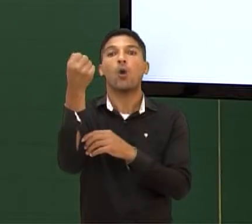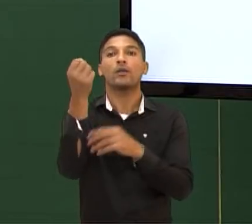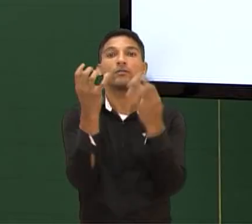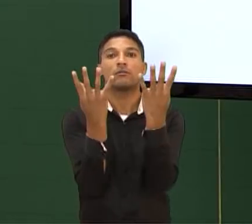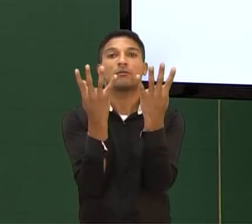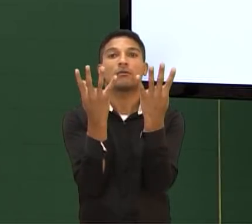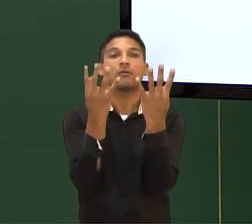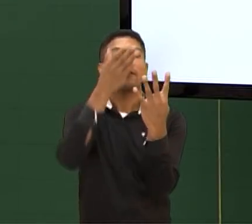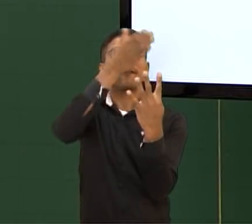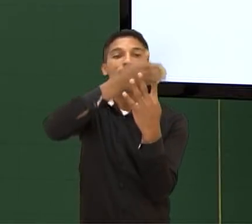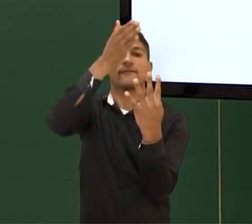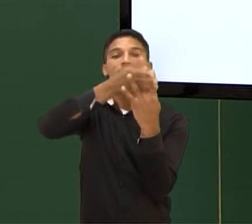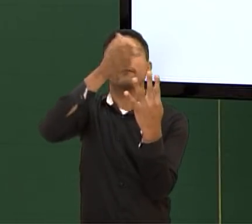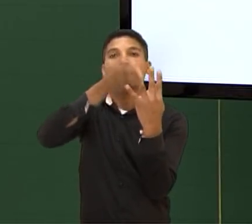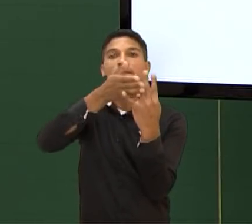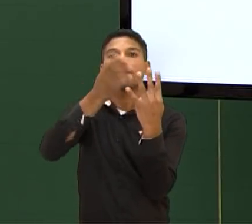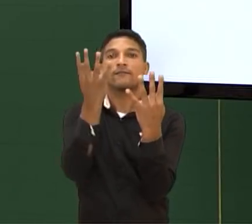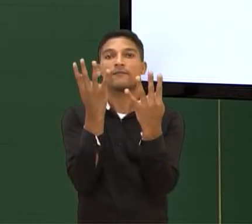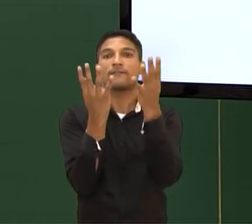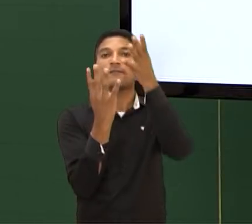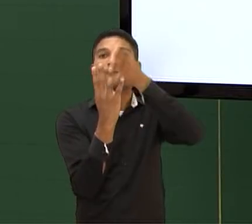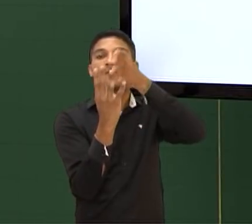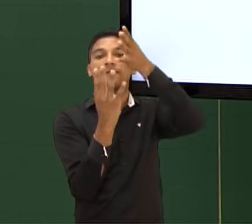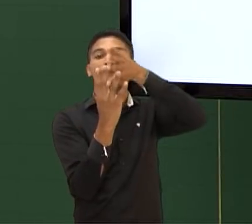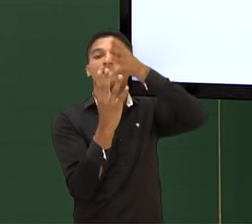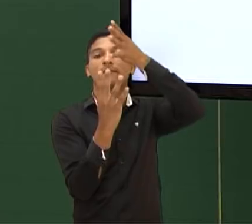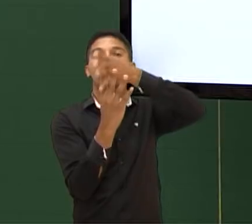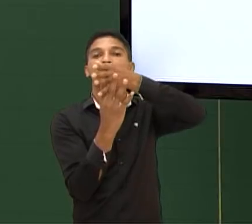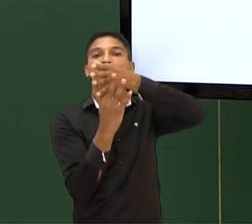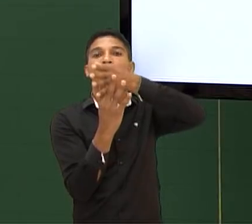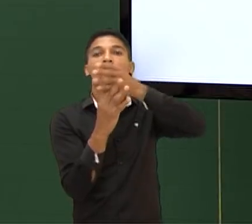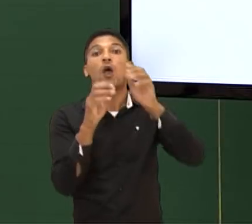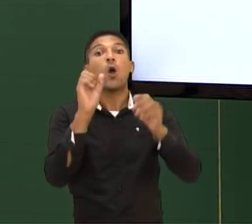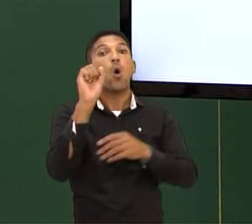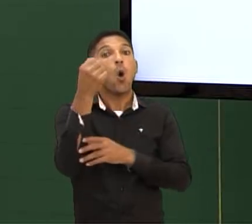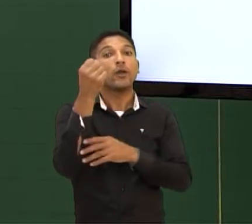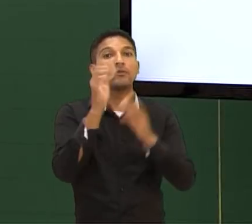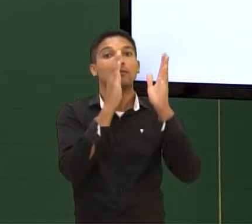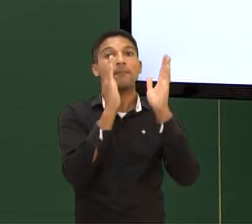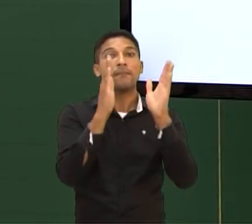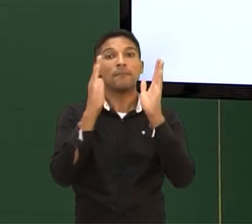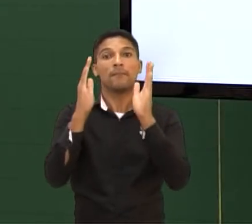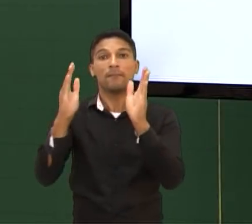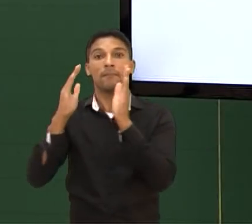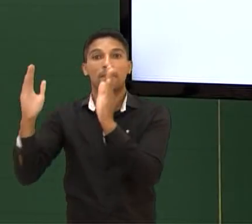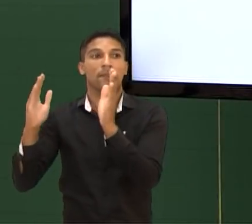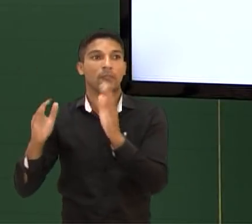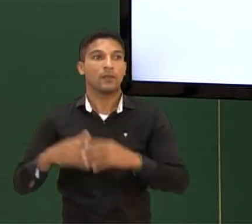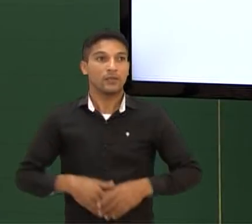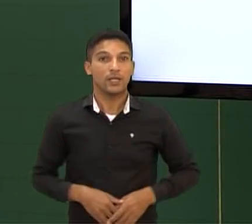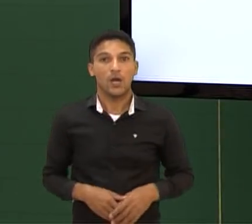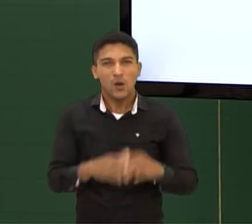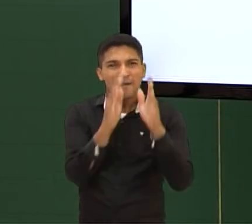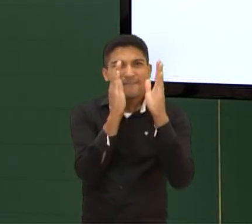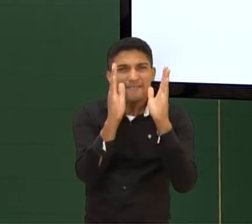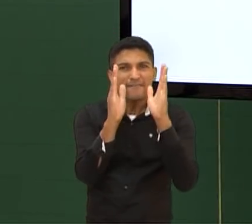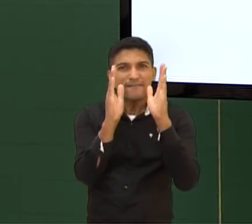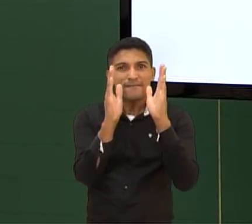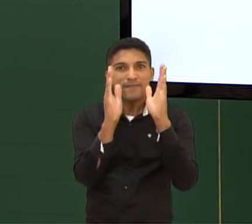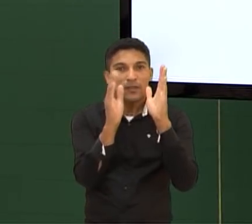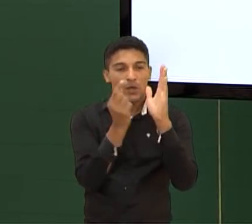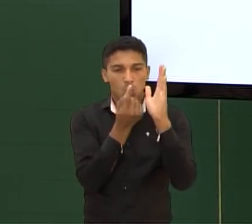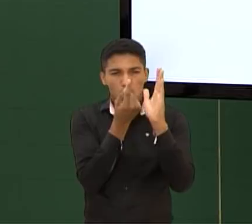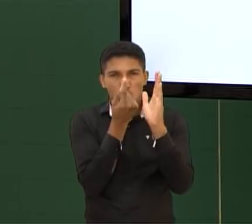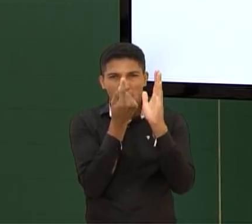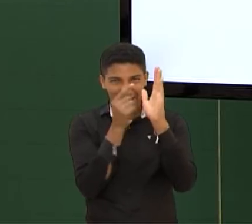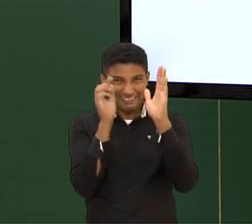certo? E o que acontece? Uma dessas 8, ou seja, uma parte apenas de